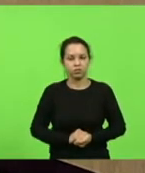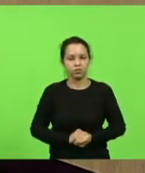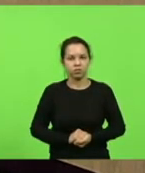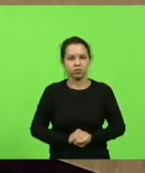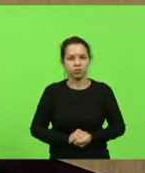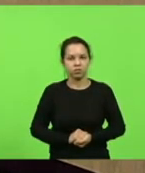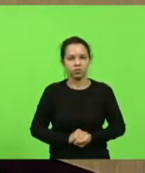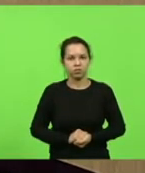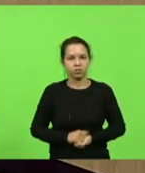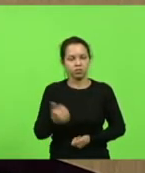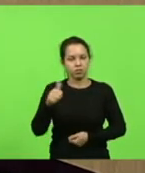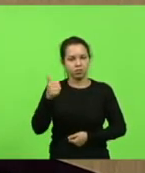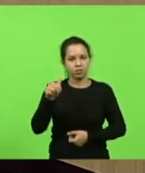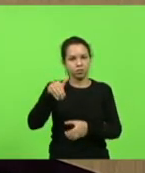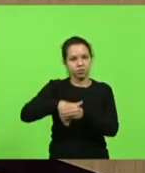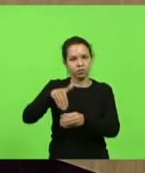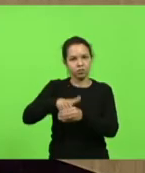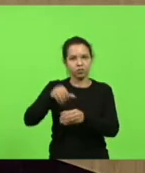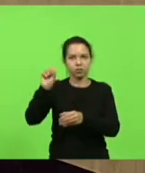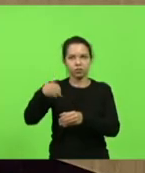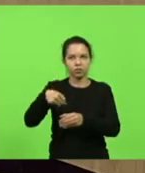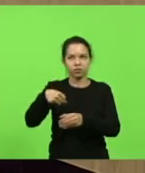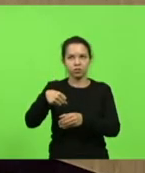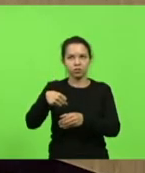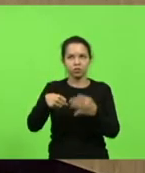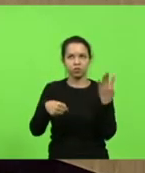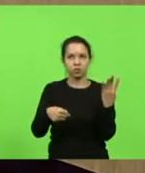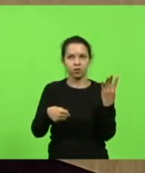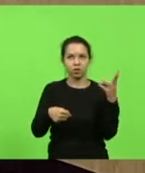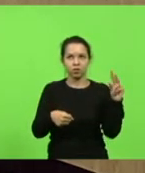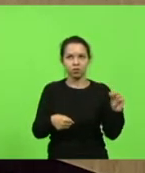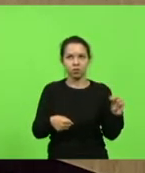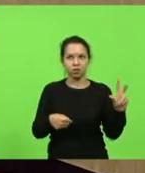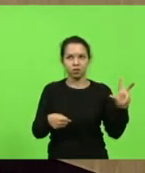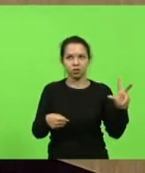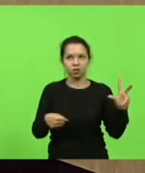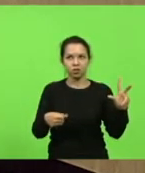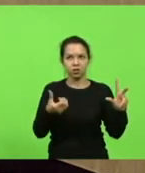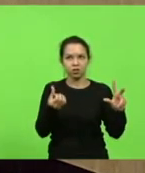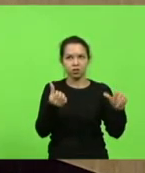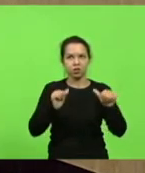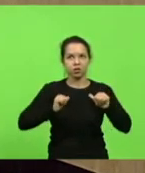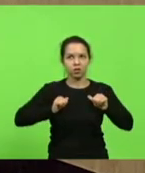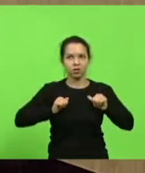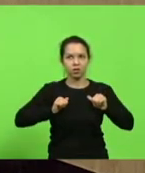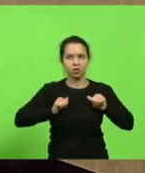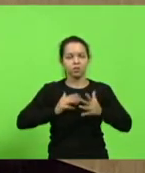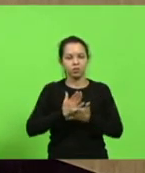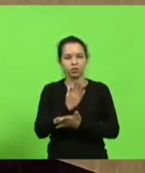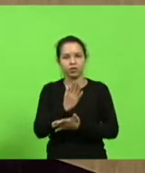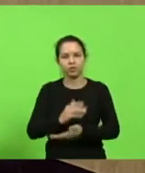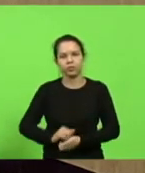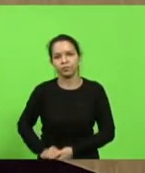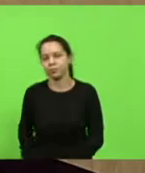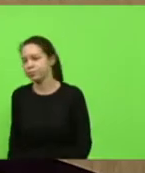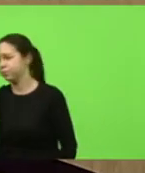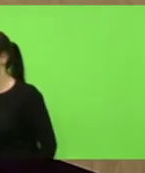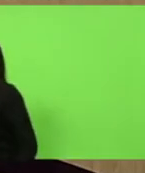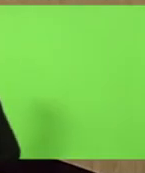Temos 11 votos sim, 4 votos não, 6 abstenções. Está aprovado.